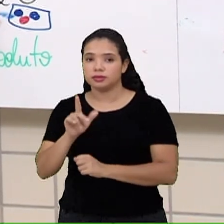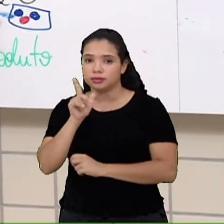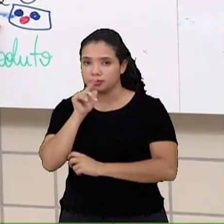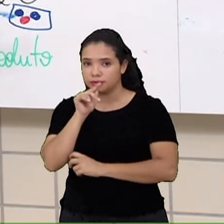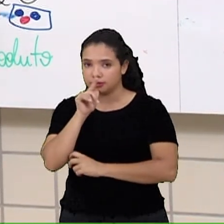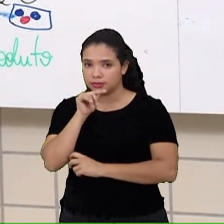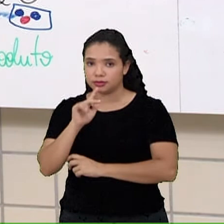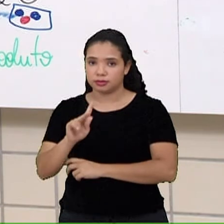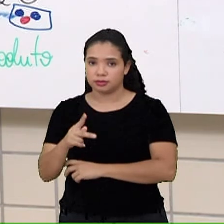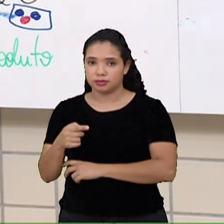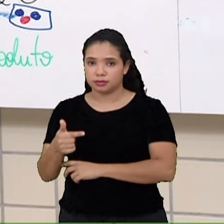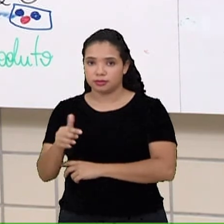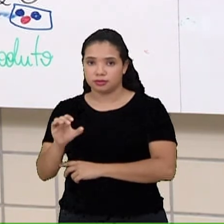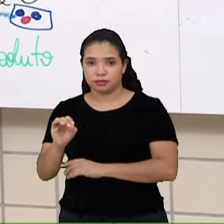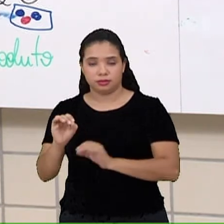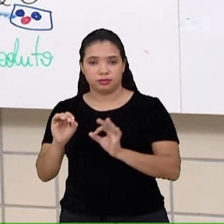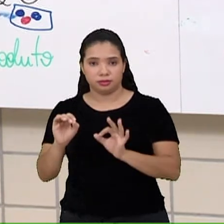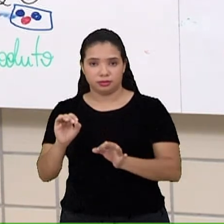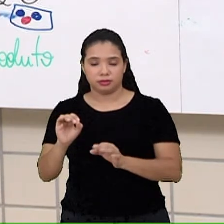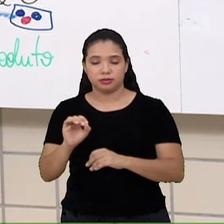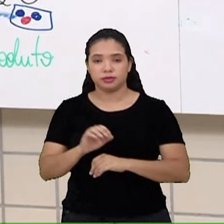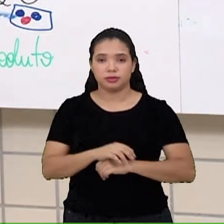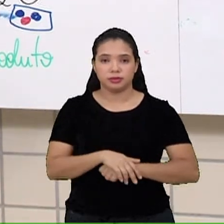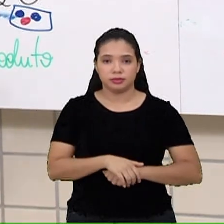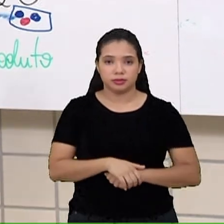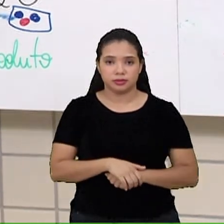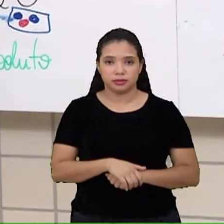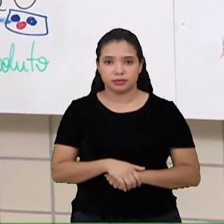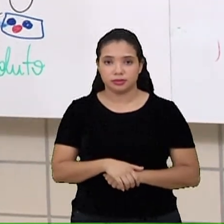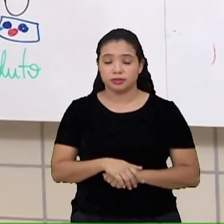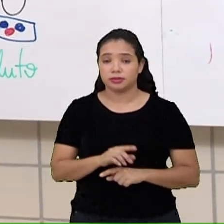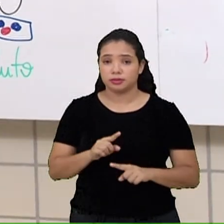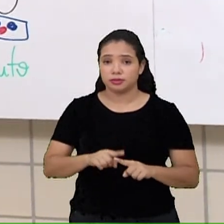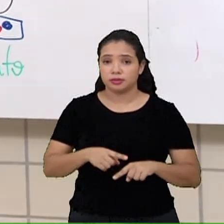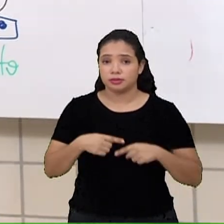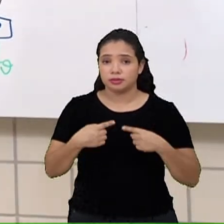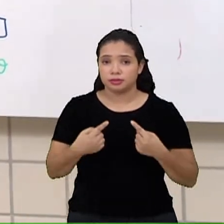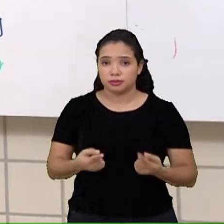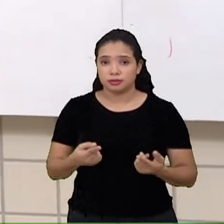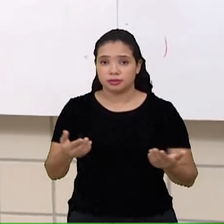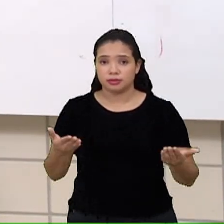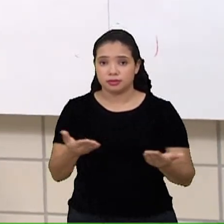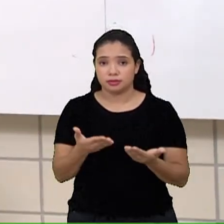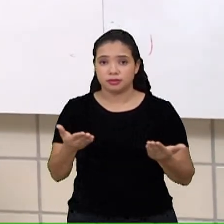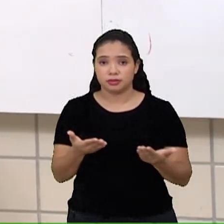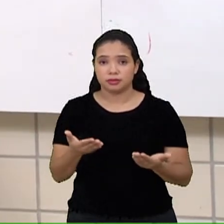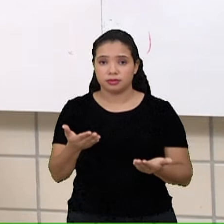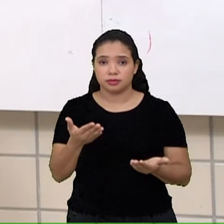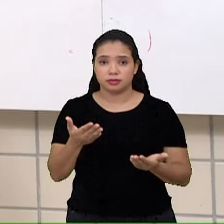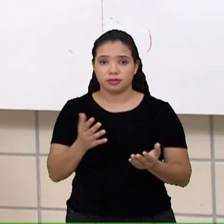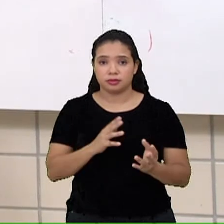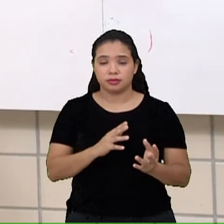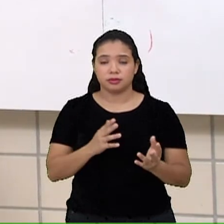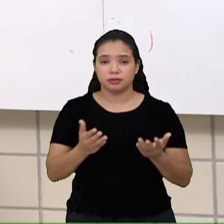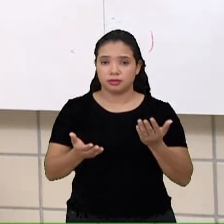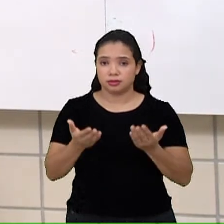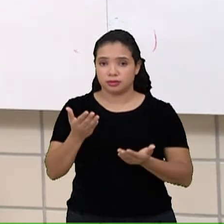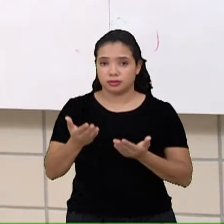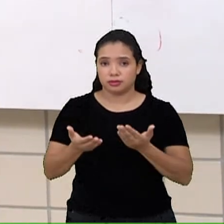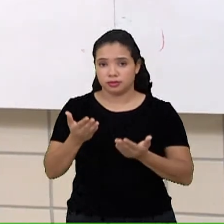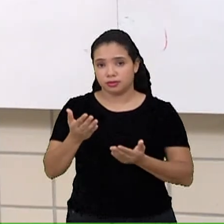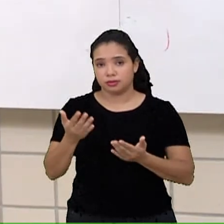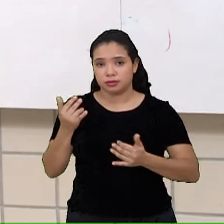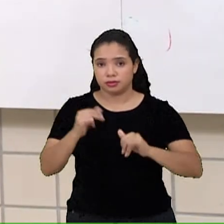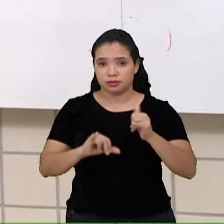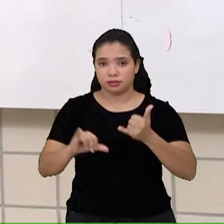H2O. Beleza? Beleza. Só que aí a gente vai agora para fazer o balanceamento químico,